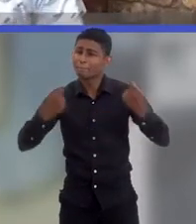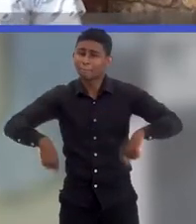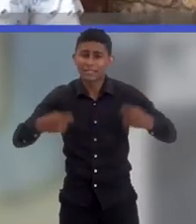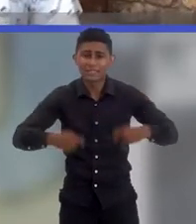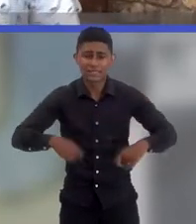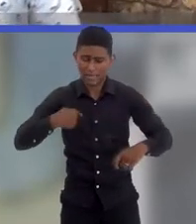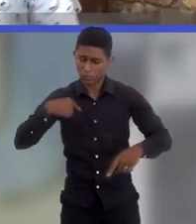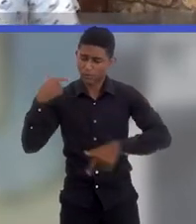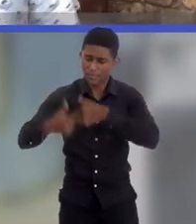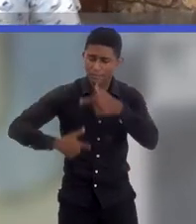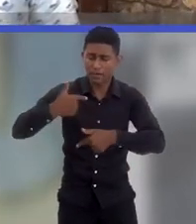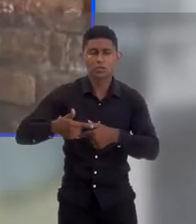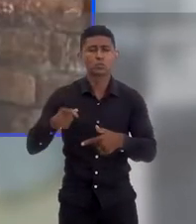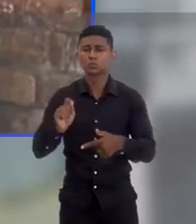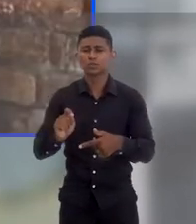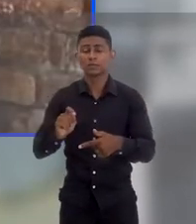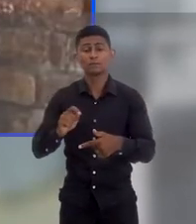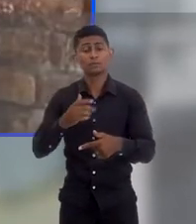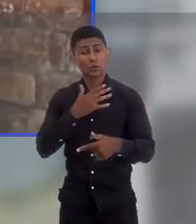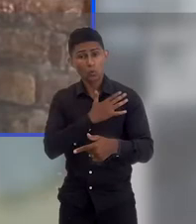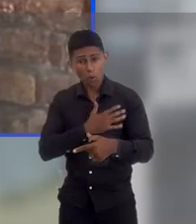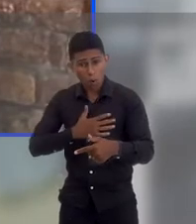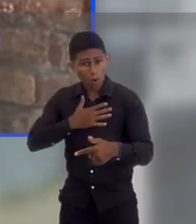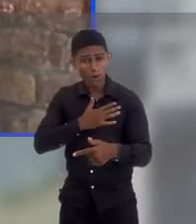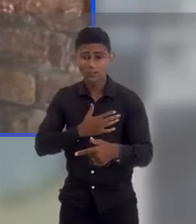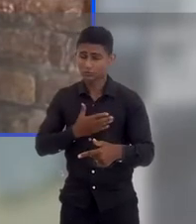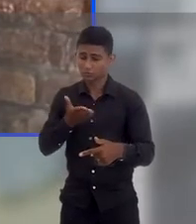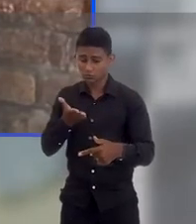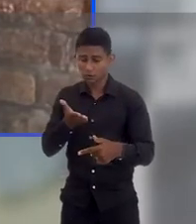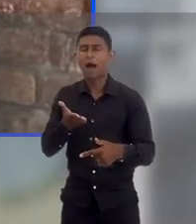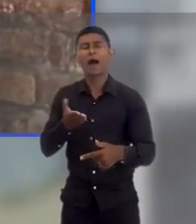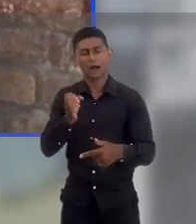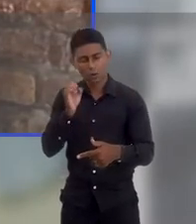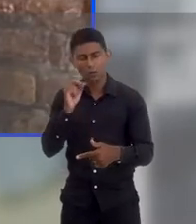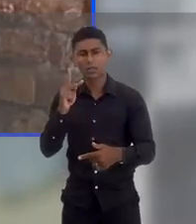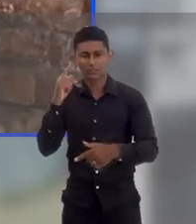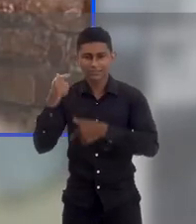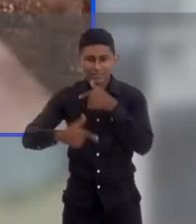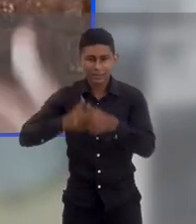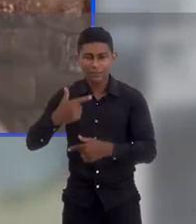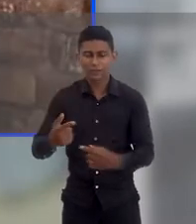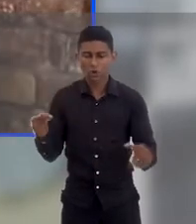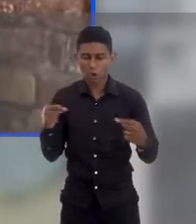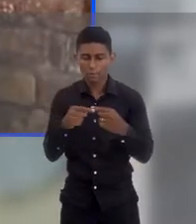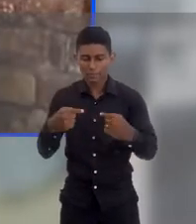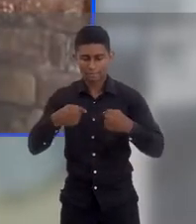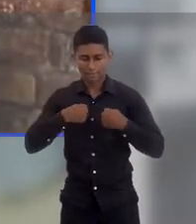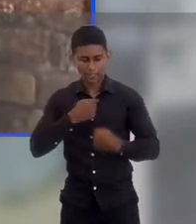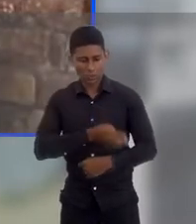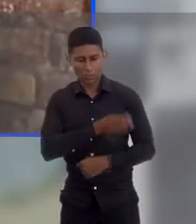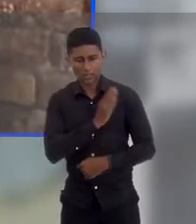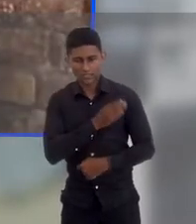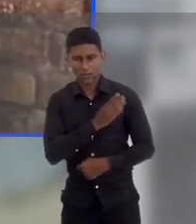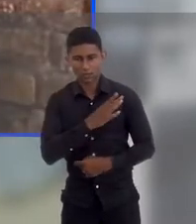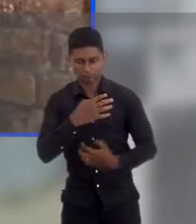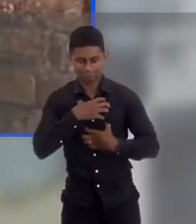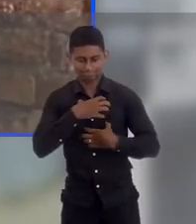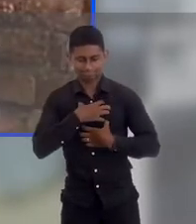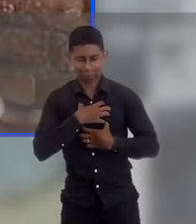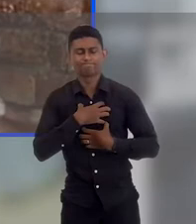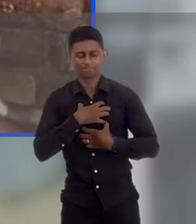gosta. Tem muito a ver. Eu acho que tem muito a ver para você estar fazendo coisas que estão em conformidade com o teu